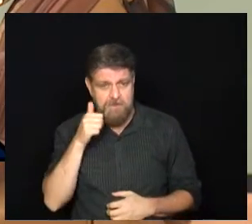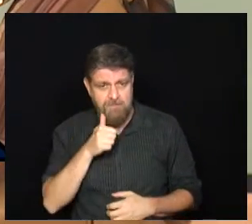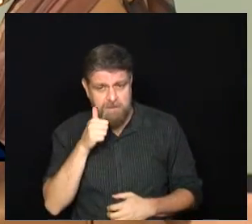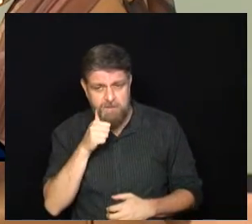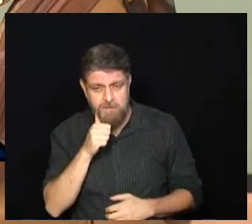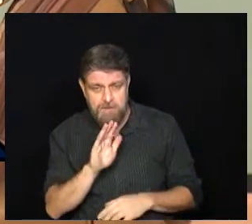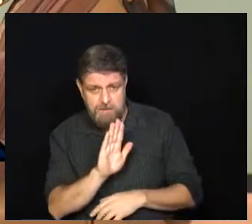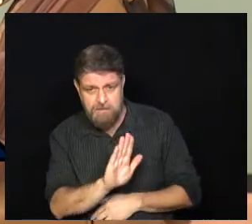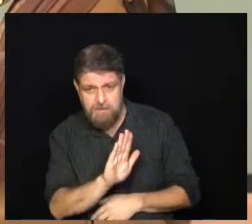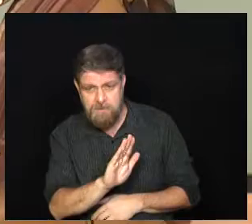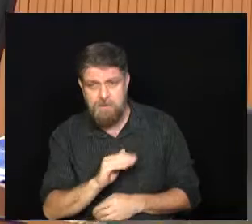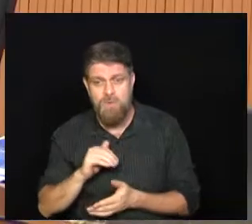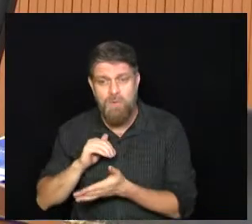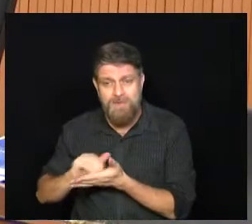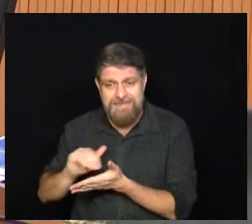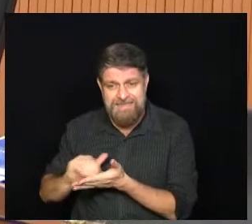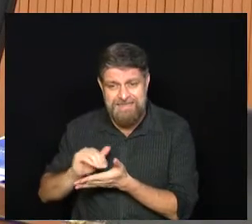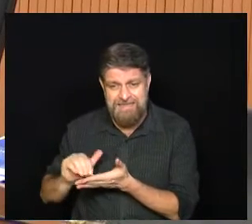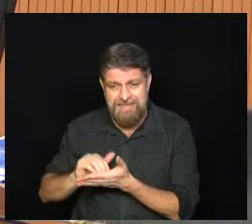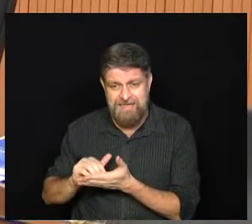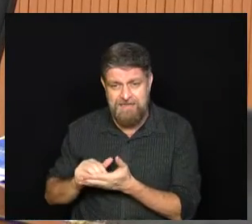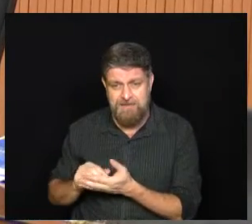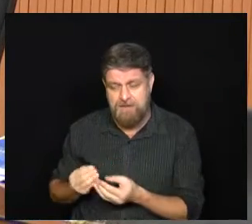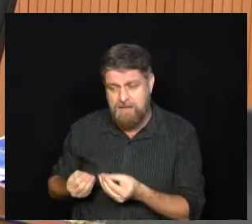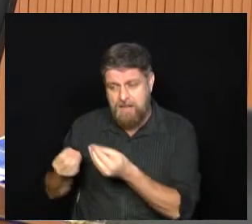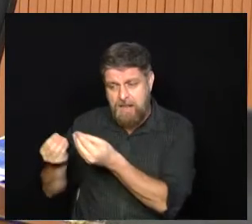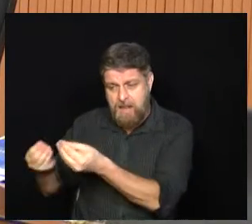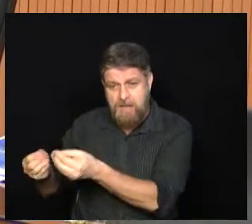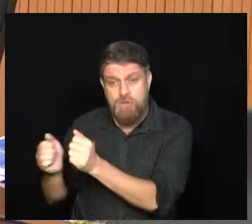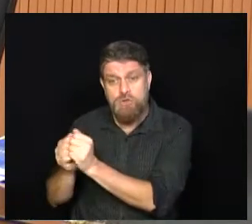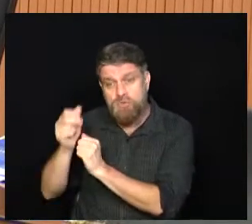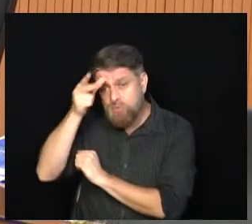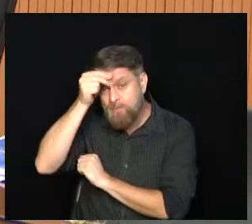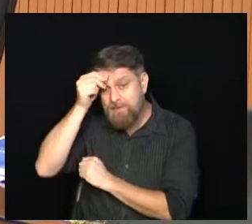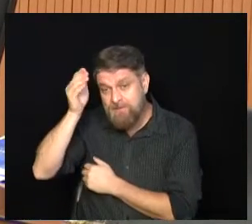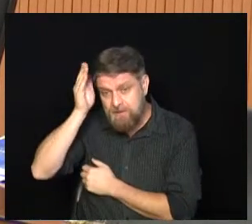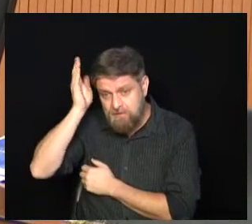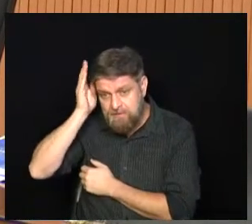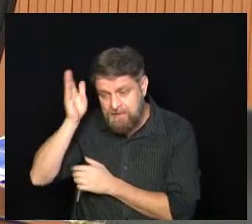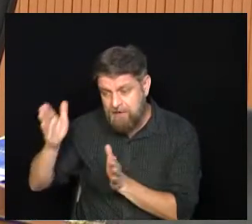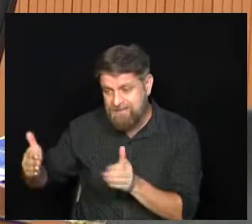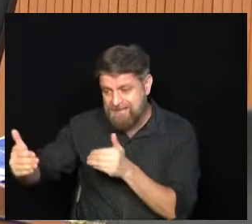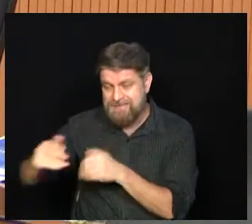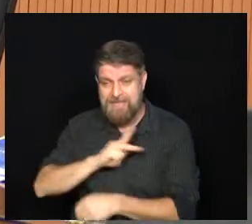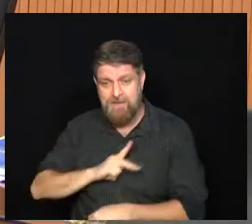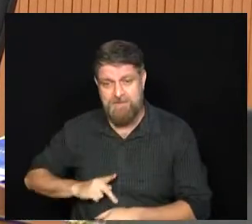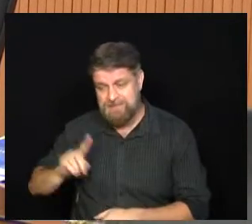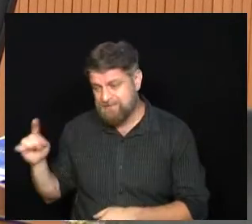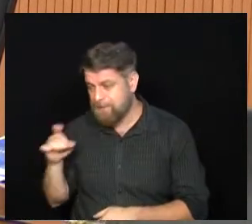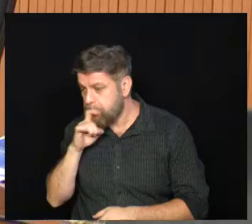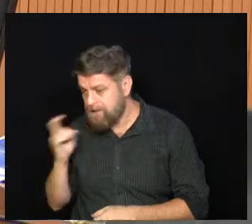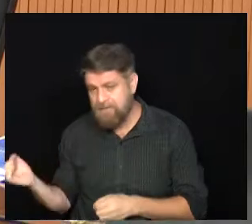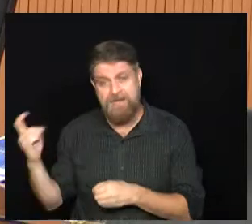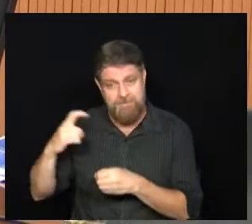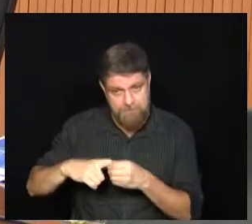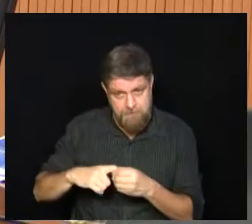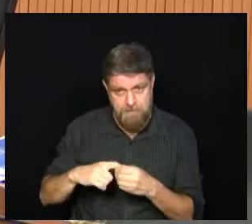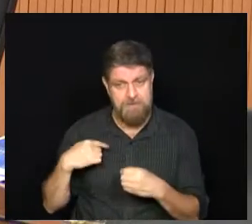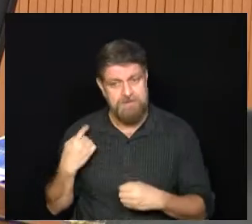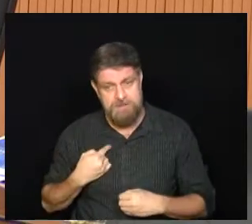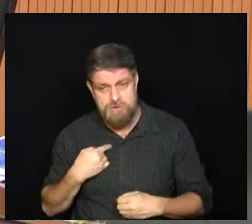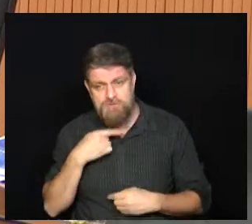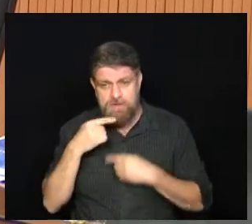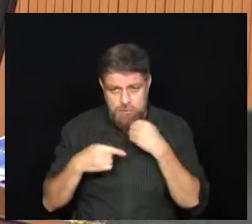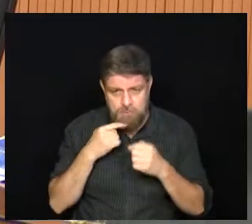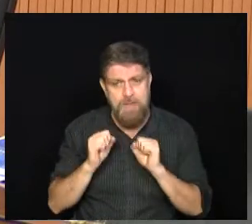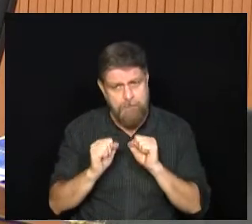o secretário está entregando o orçamento de 2022 com o prefeito aqui na sala da presidência, mas estará de volta aqui até o final para nos responder